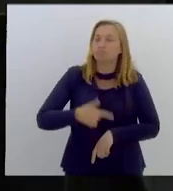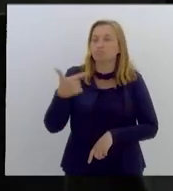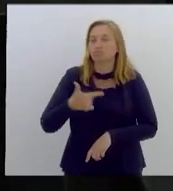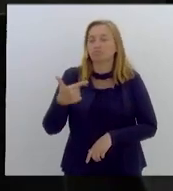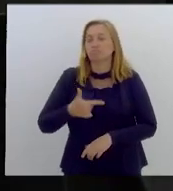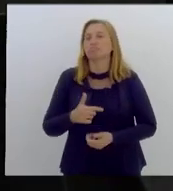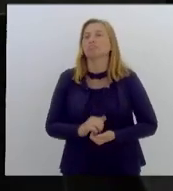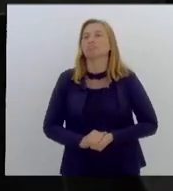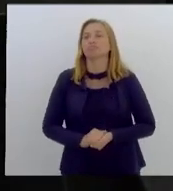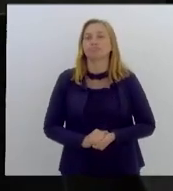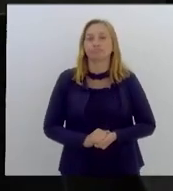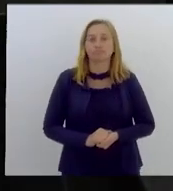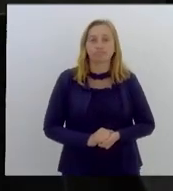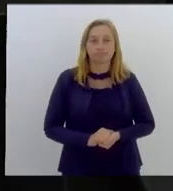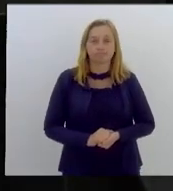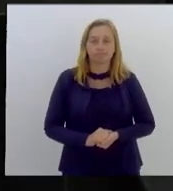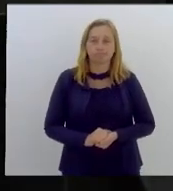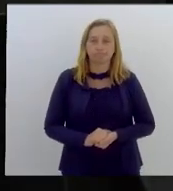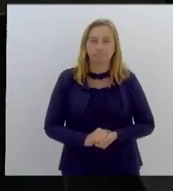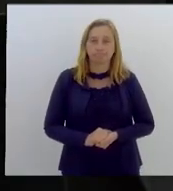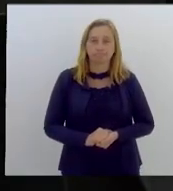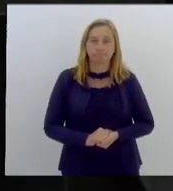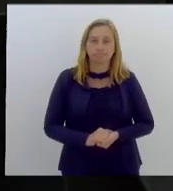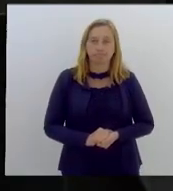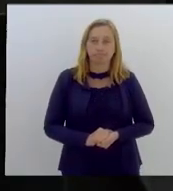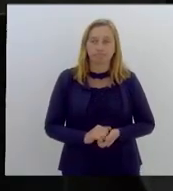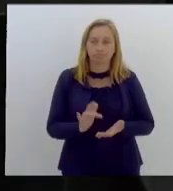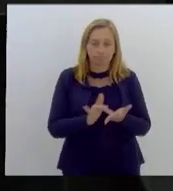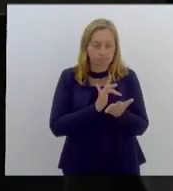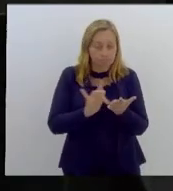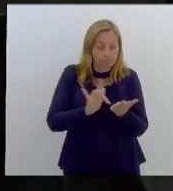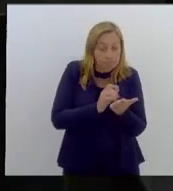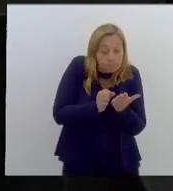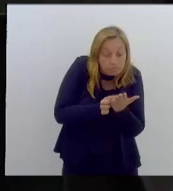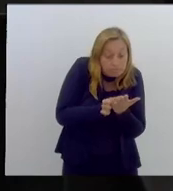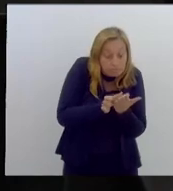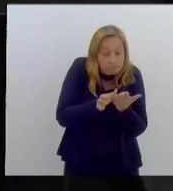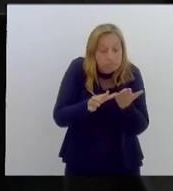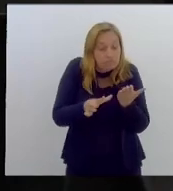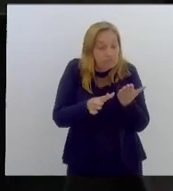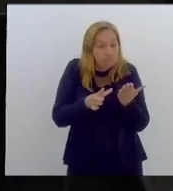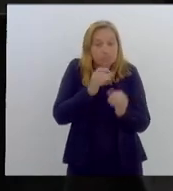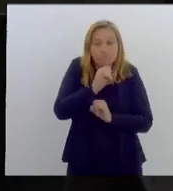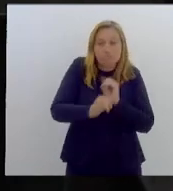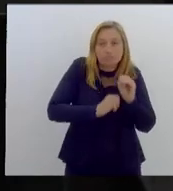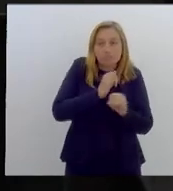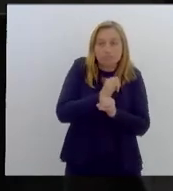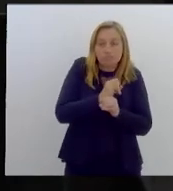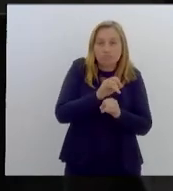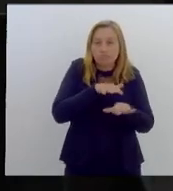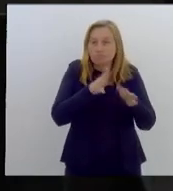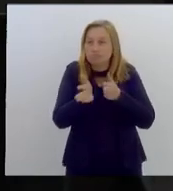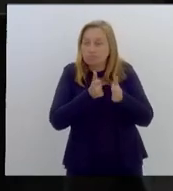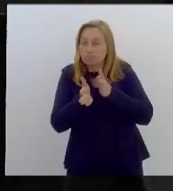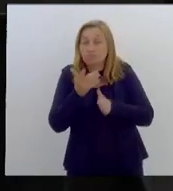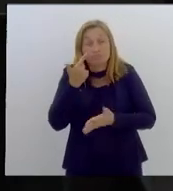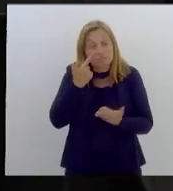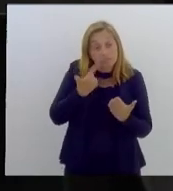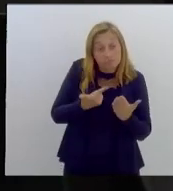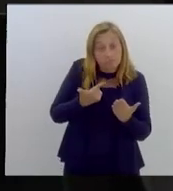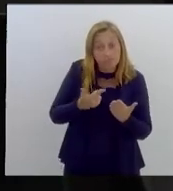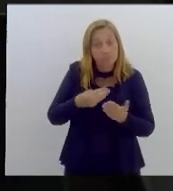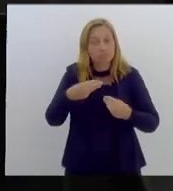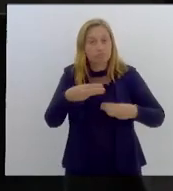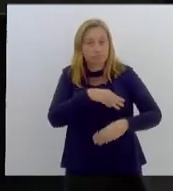quero destacar que quem está abrindo o celular agora, quem acessou a internet, já viu que o